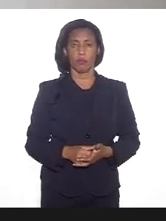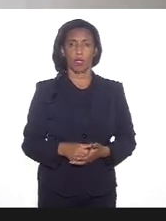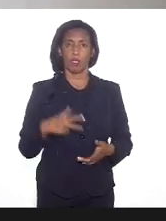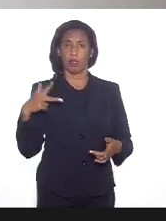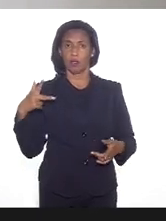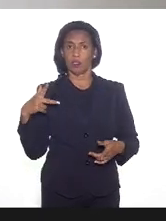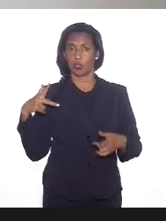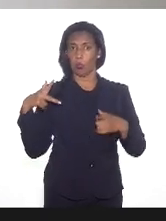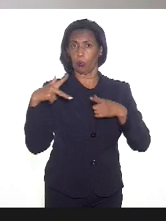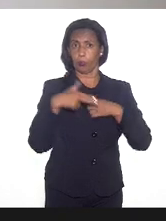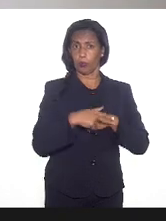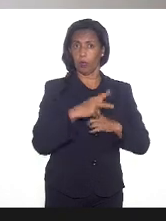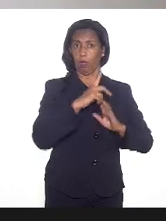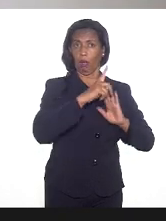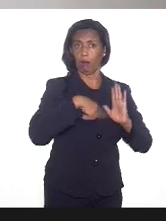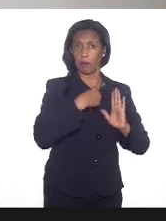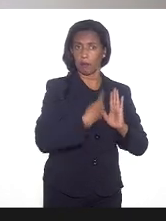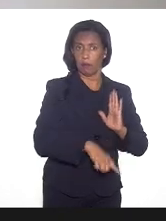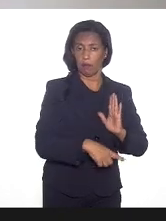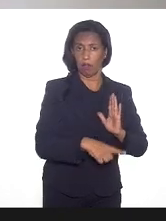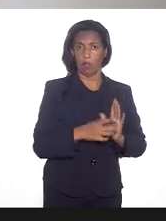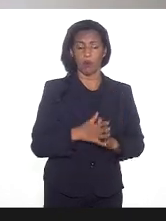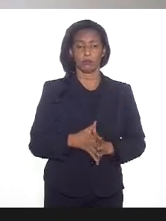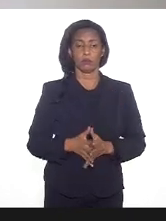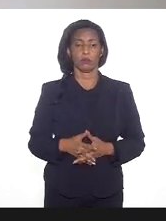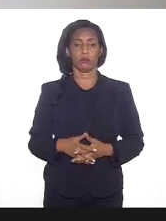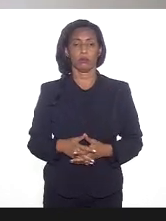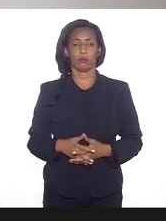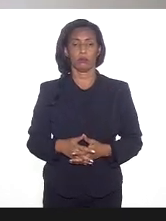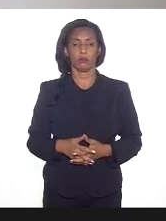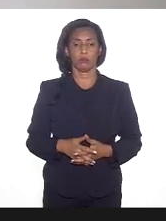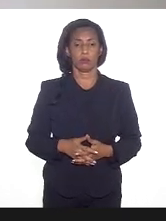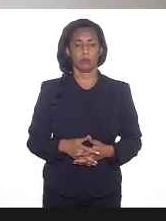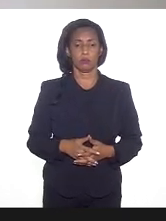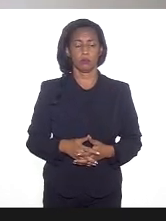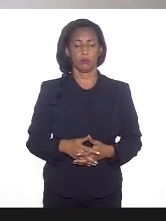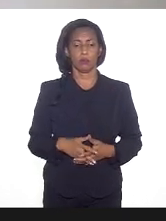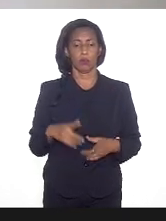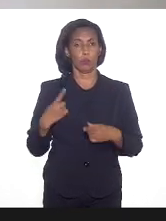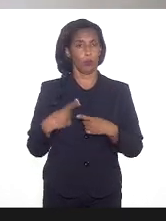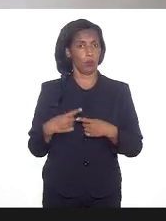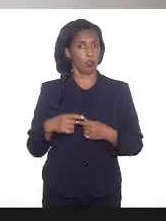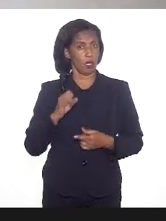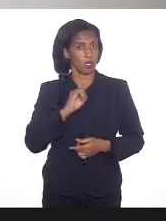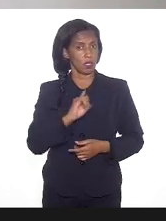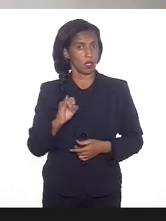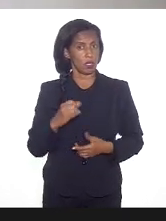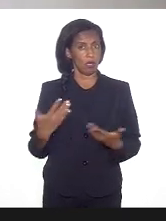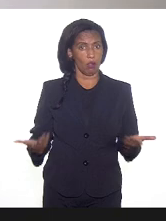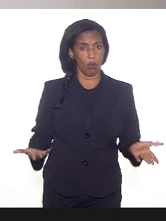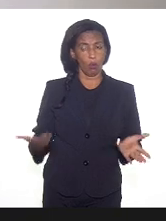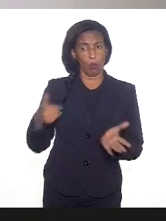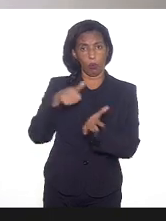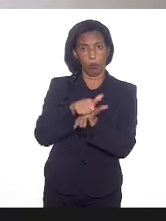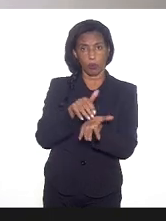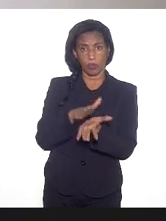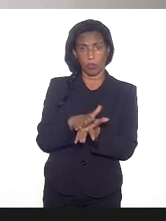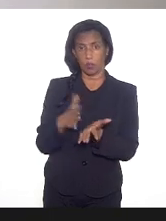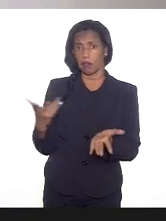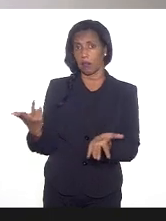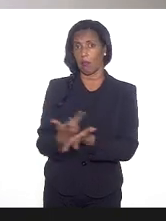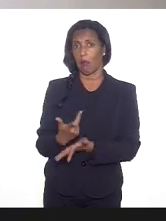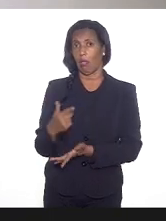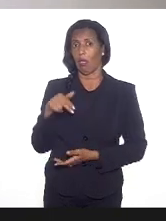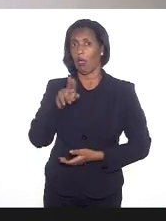interrompido através dos mecanismos legais existentes para isso. Porque, senão, isso teria como consequência que a